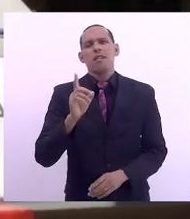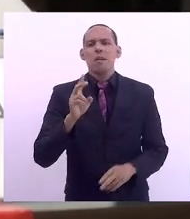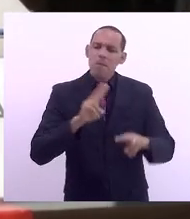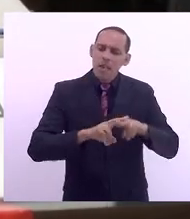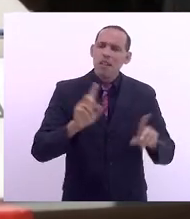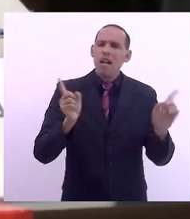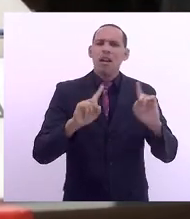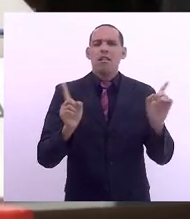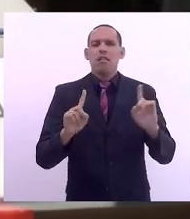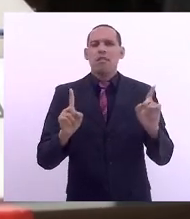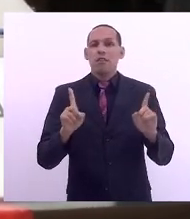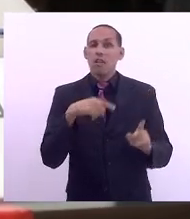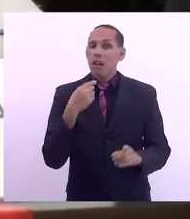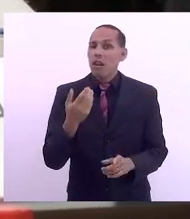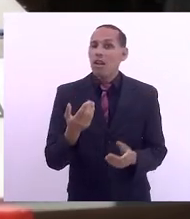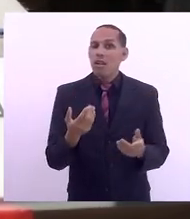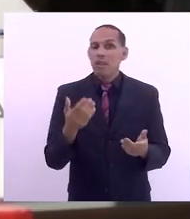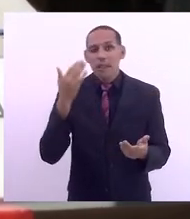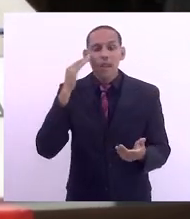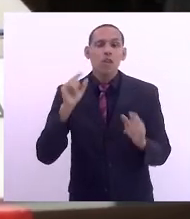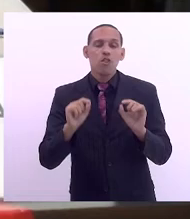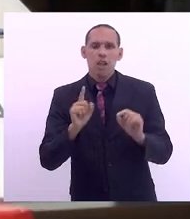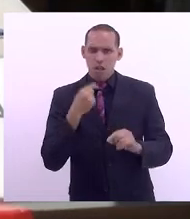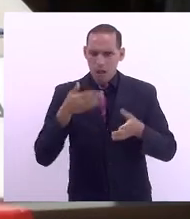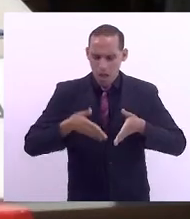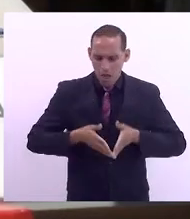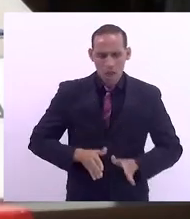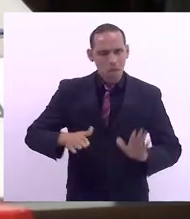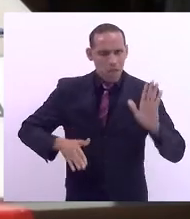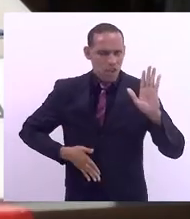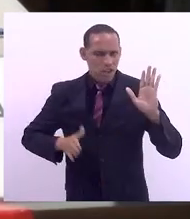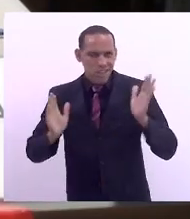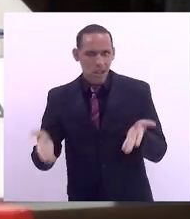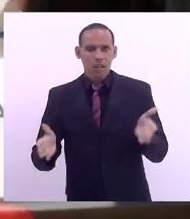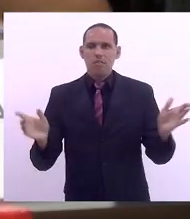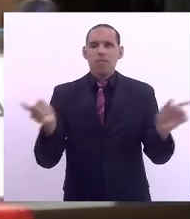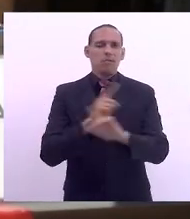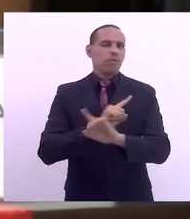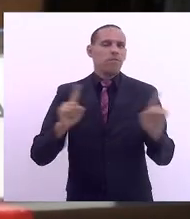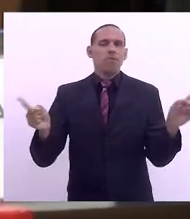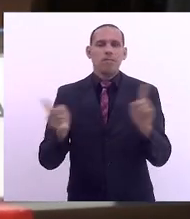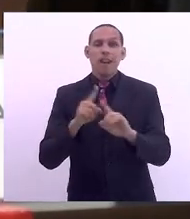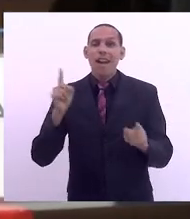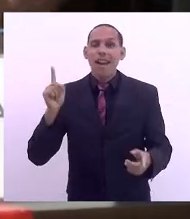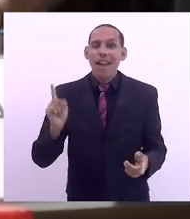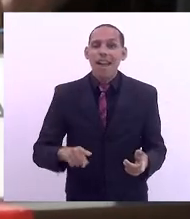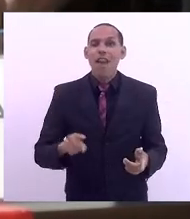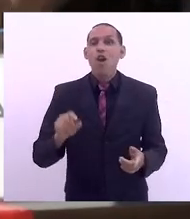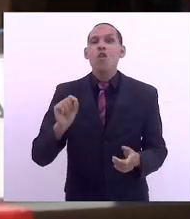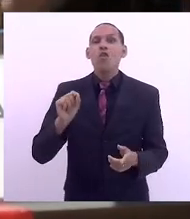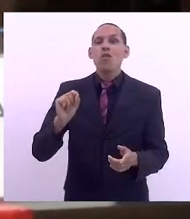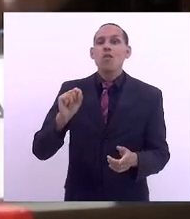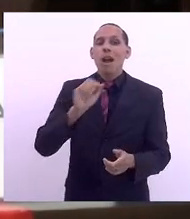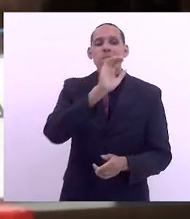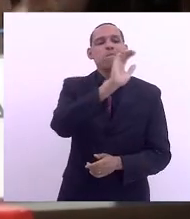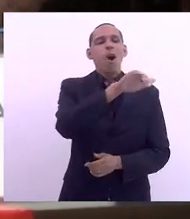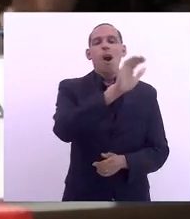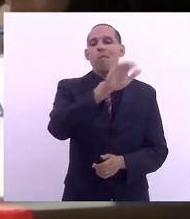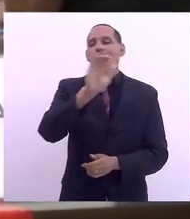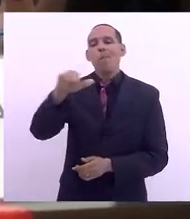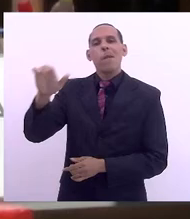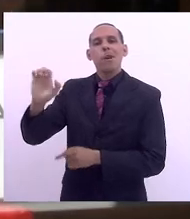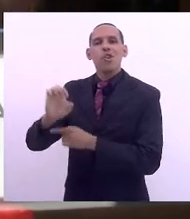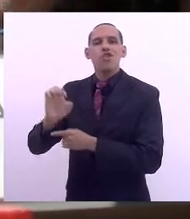E se entende que a gente não nasce bandido. Essa é uma construção feita pelo